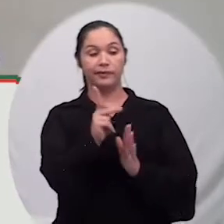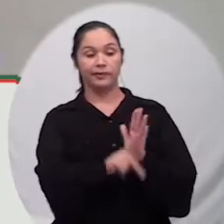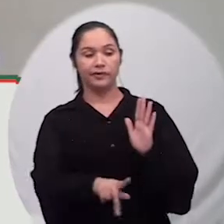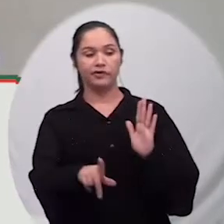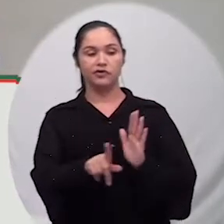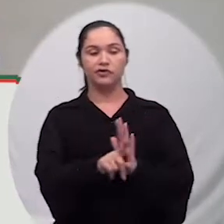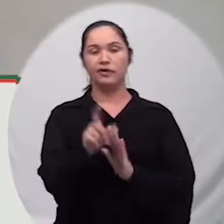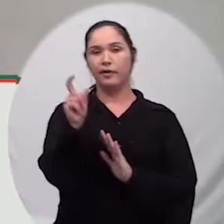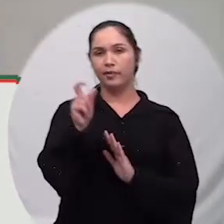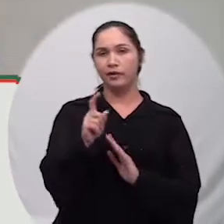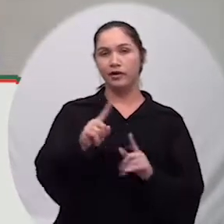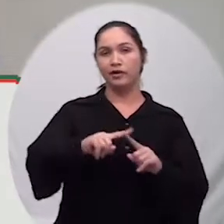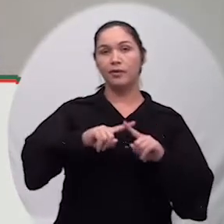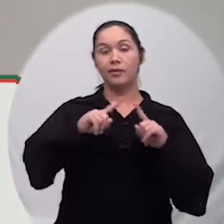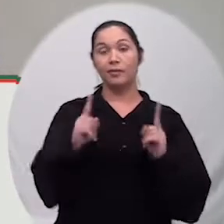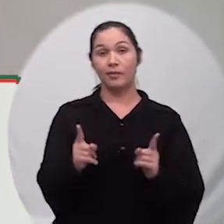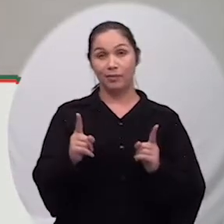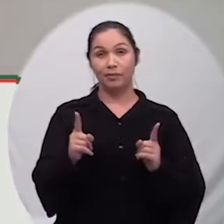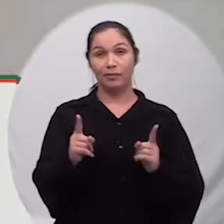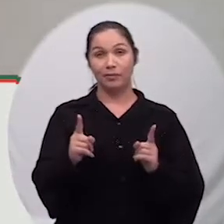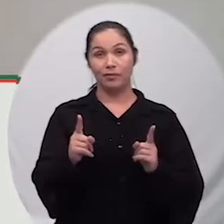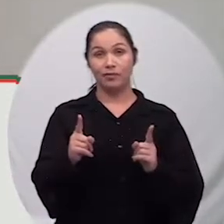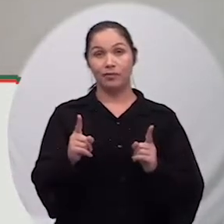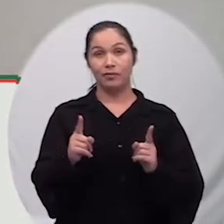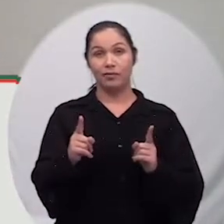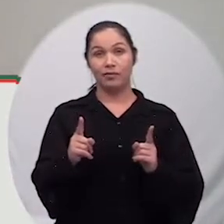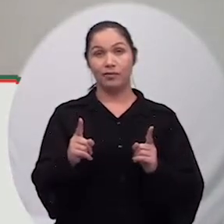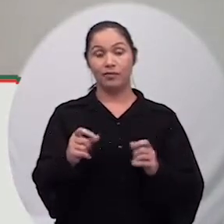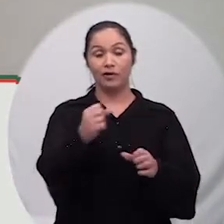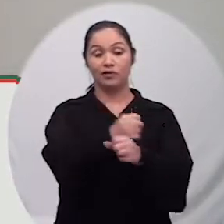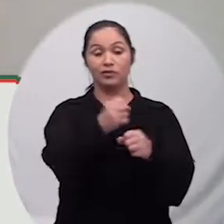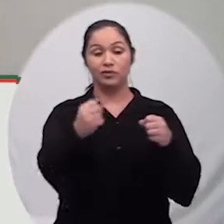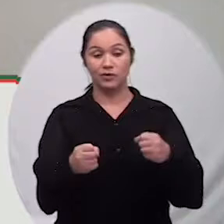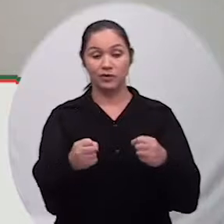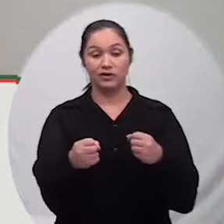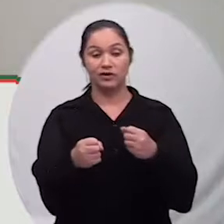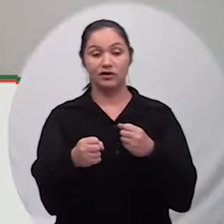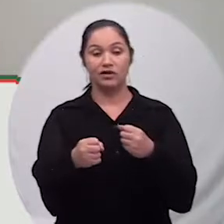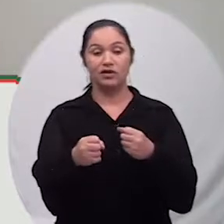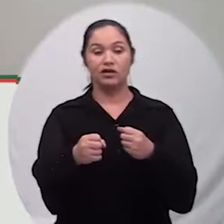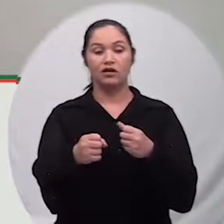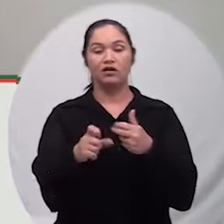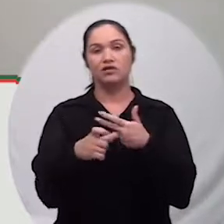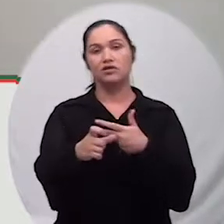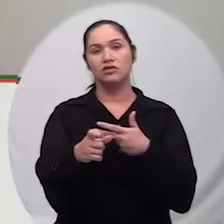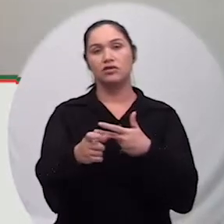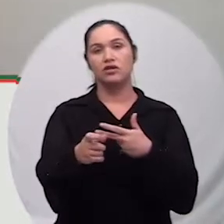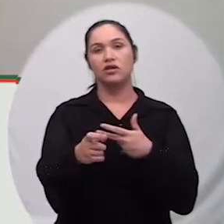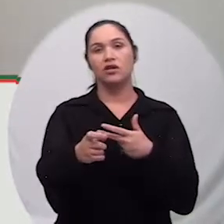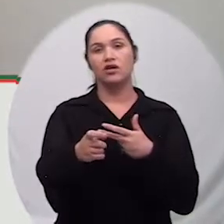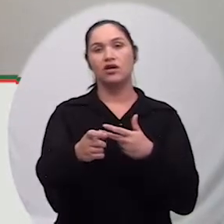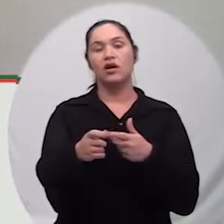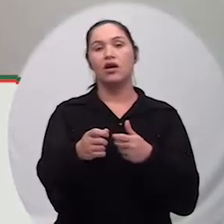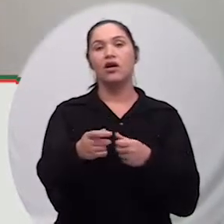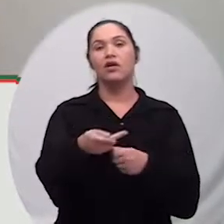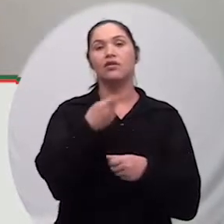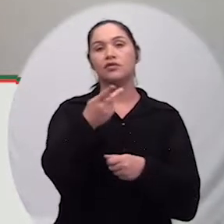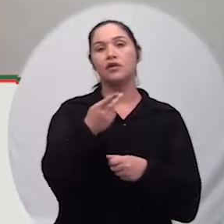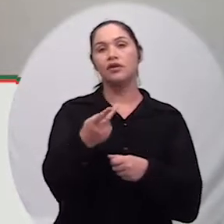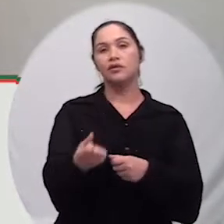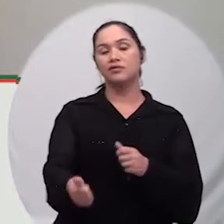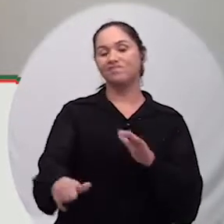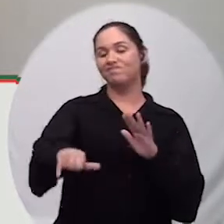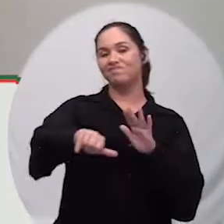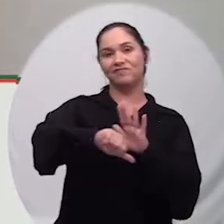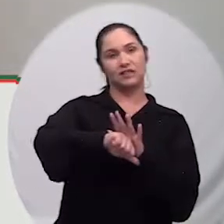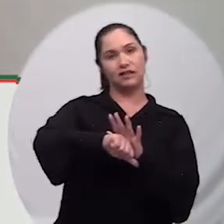ele recebeu parecer de legalidade e constitucionalidade. É um parecer de caráter opinativo, mas interessante, proferido aqui pela